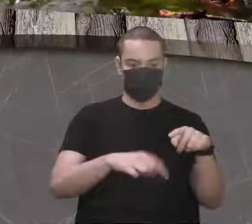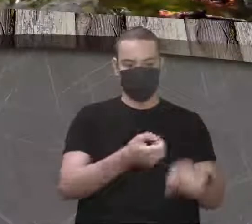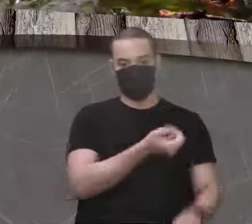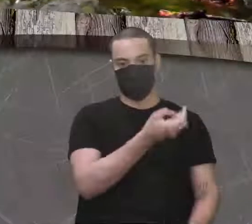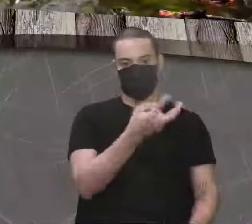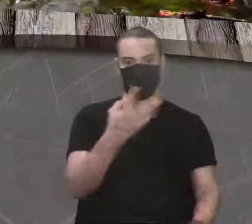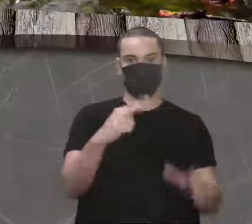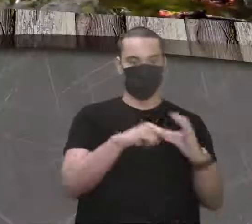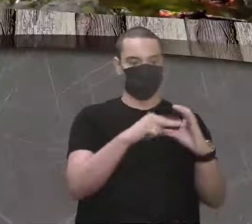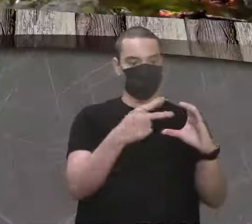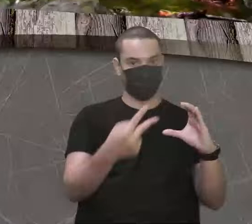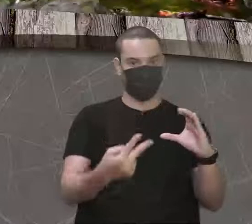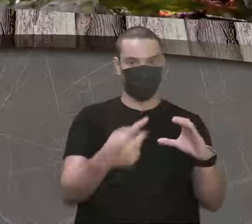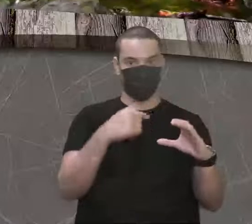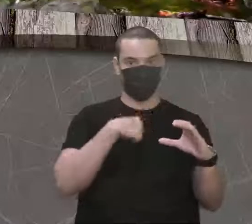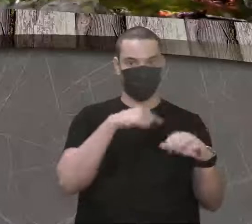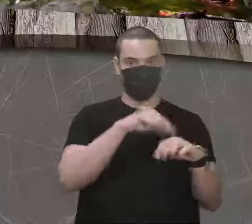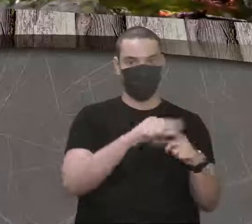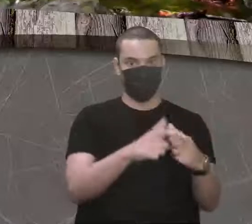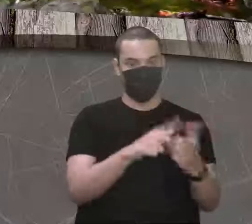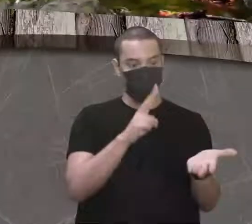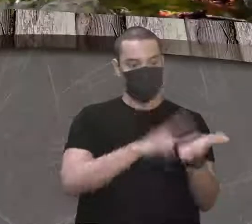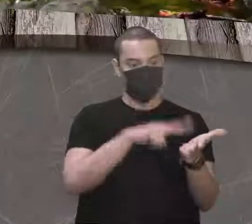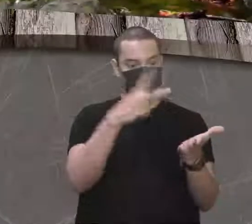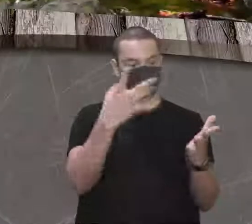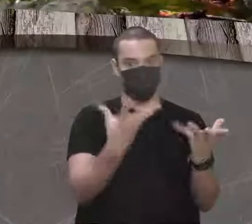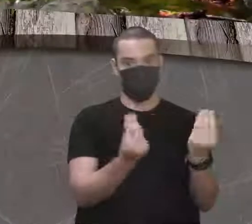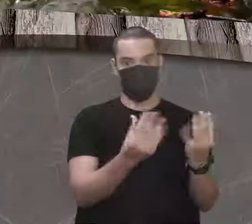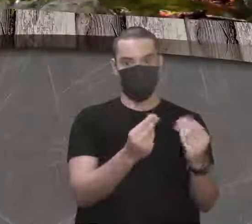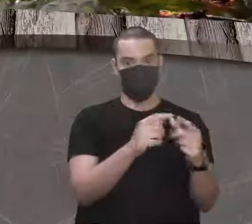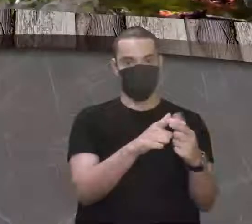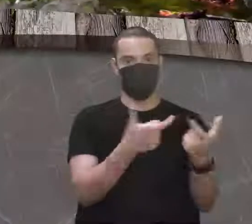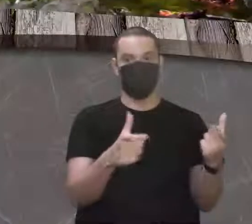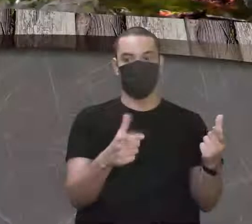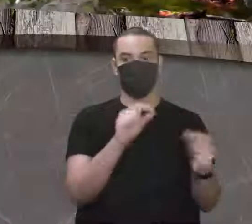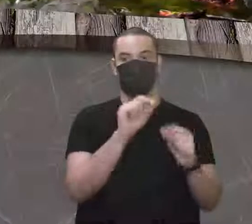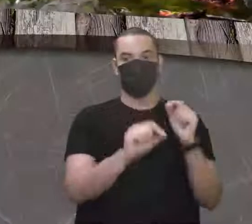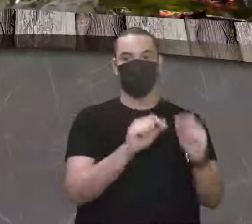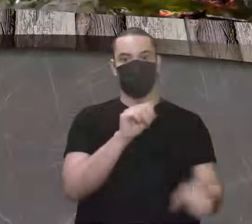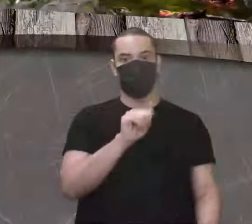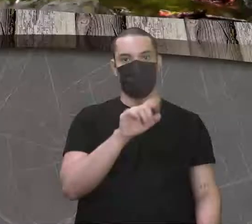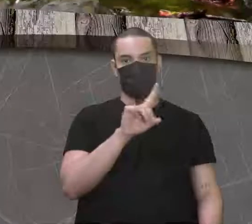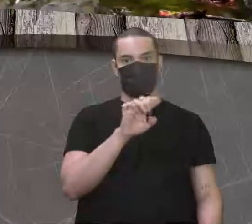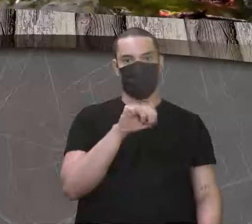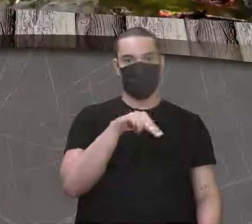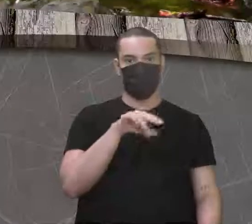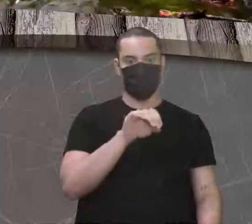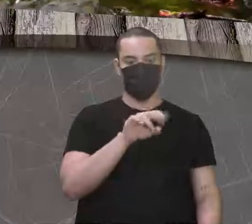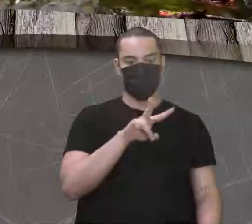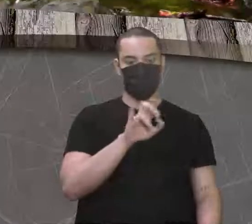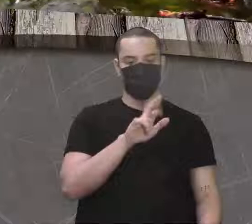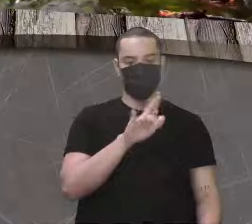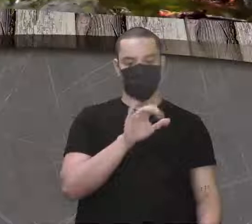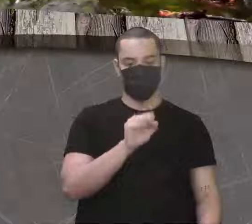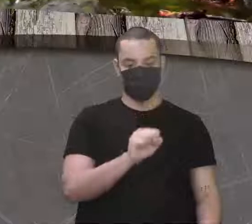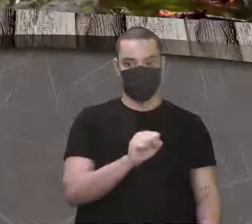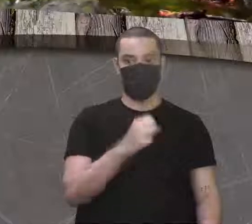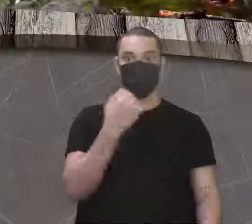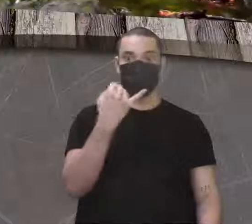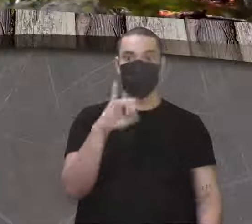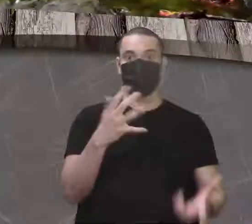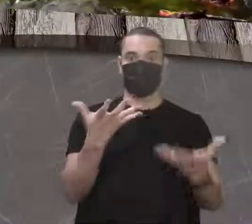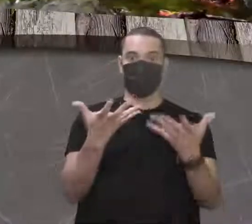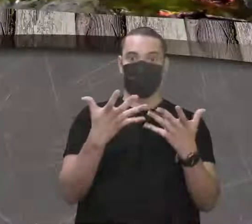de genes em um maior volume, eu vou recorrer a quem? Aos adenovírus. Quando eu